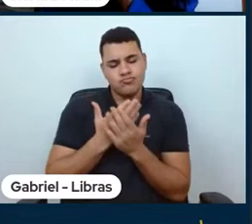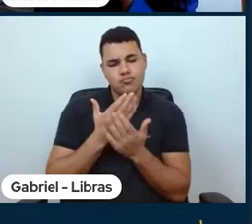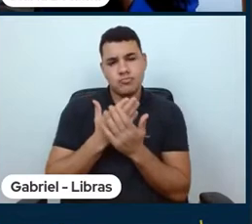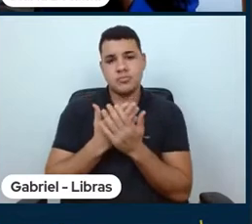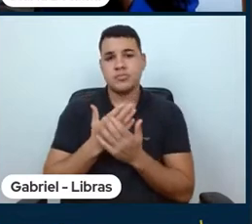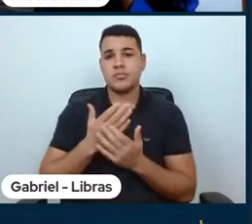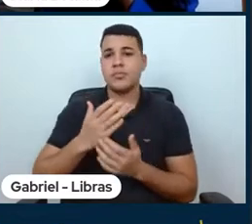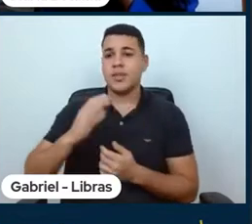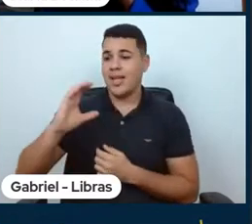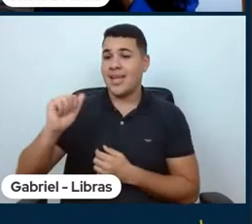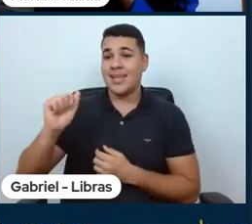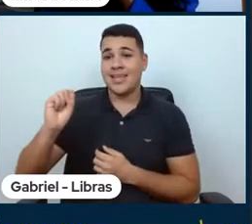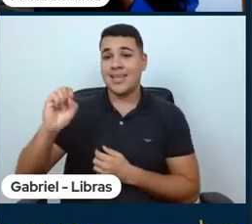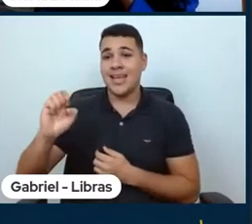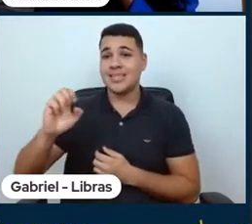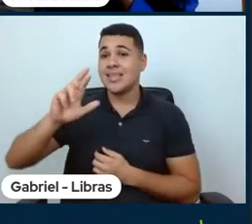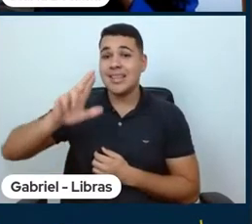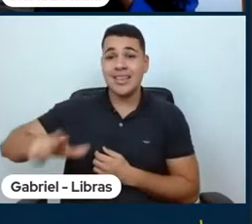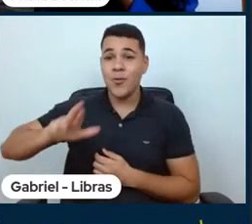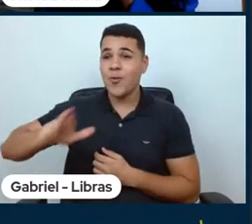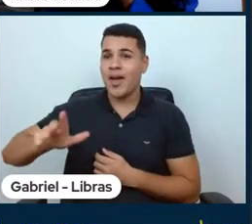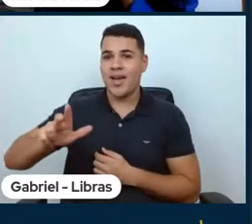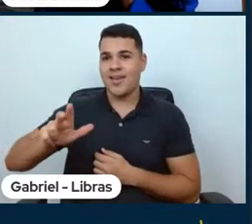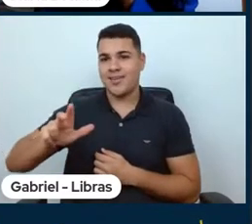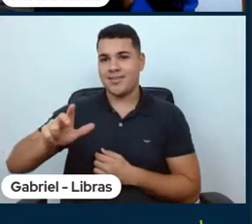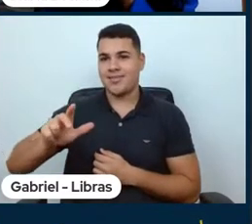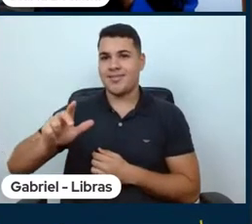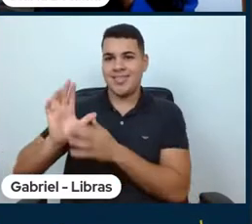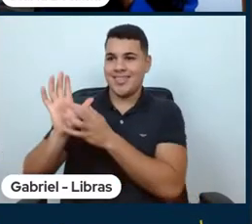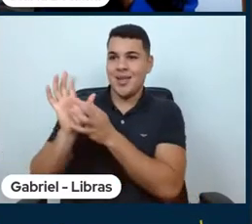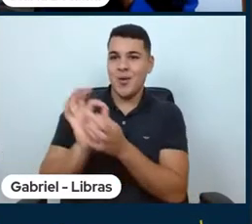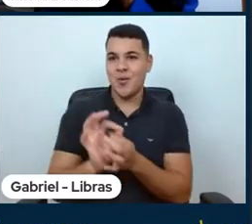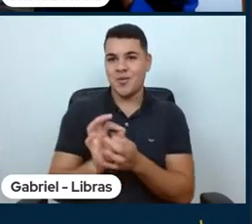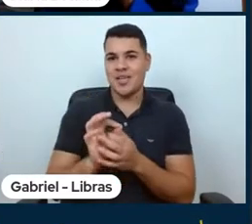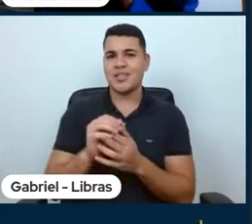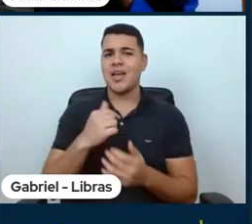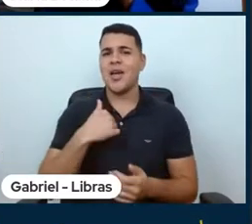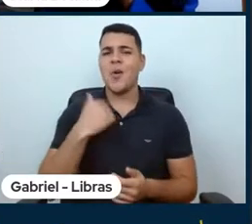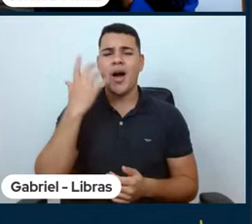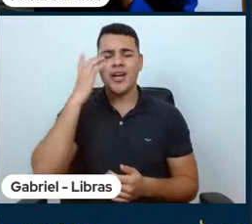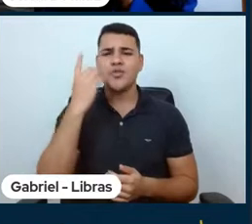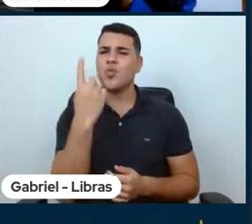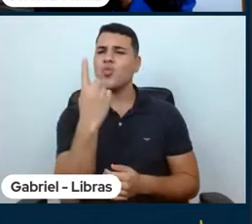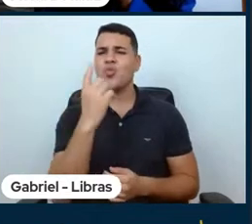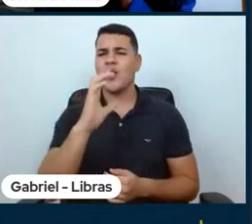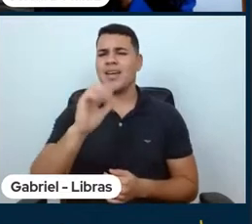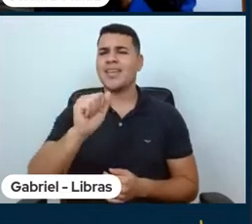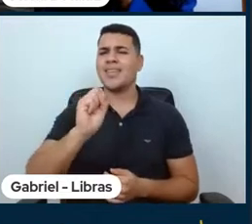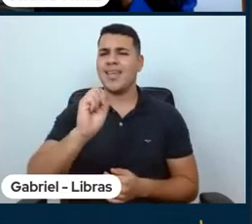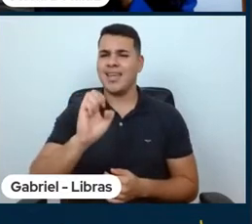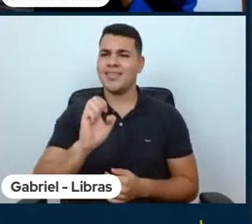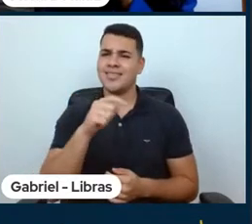case era com texto. Eu acho que só um case que eu fiz, que foi o que eu falei na minha entrevista,